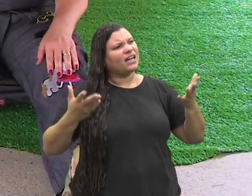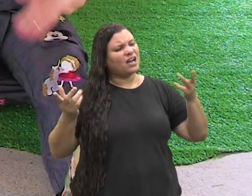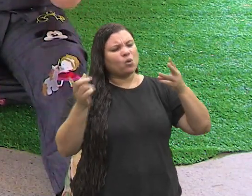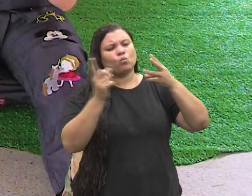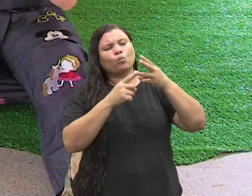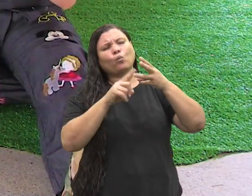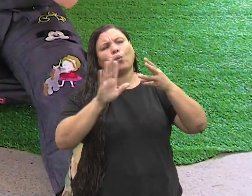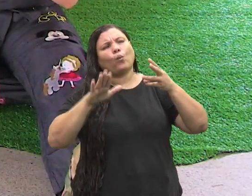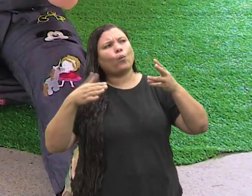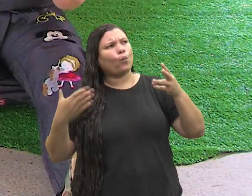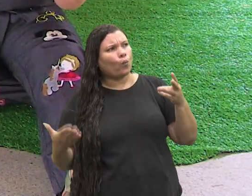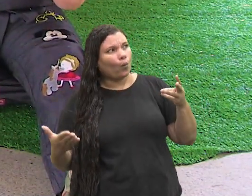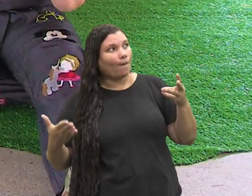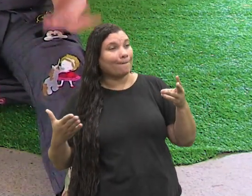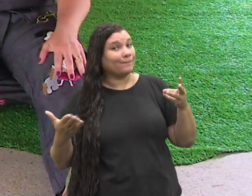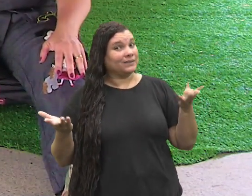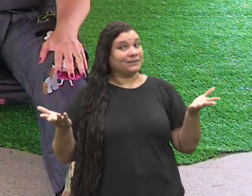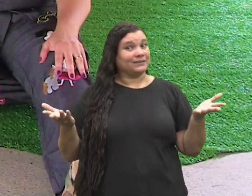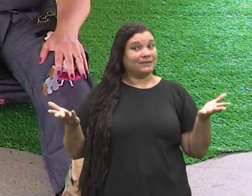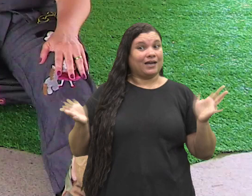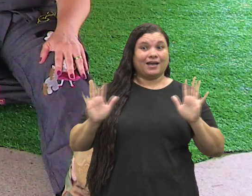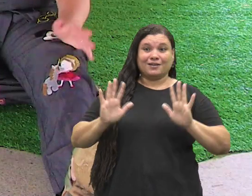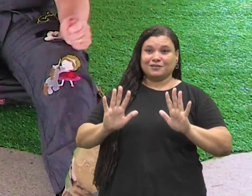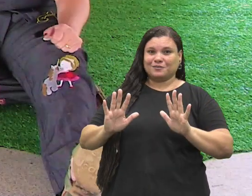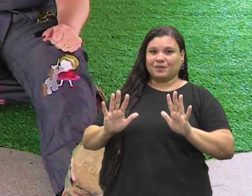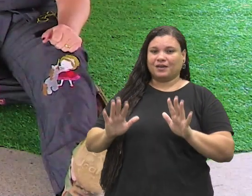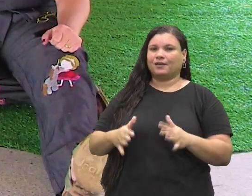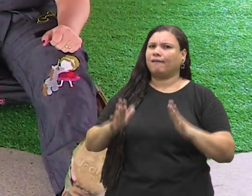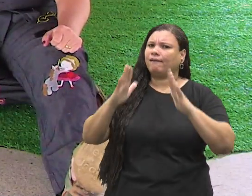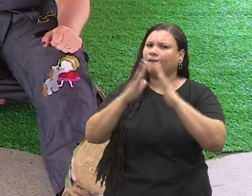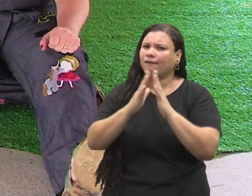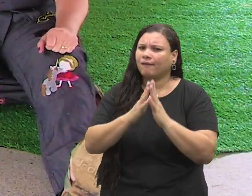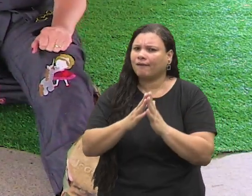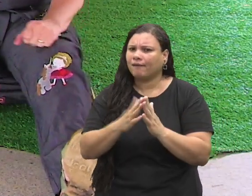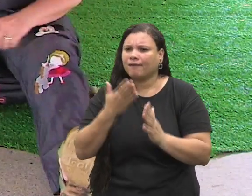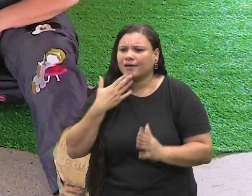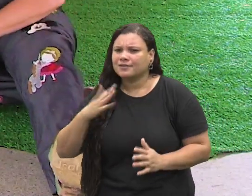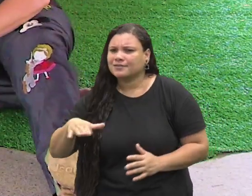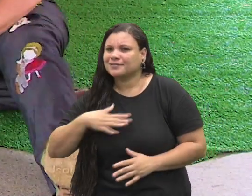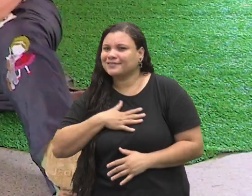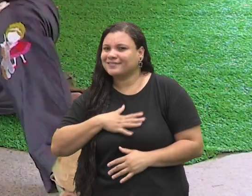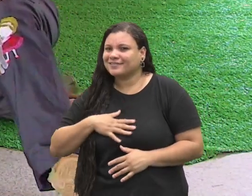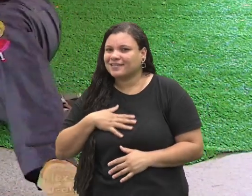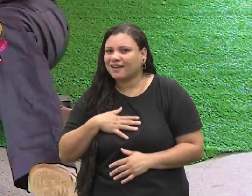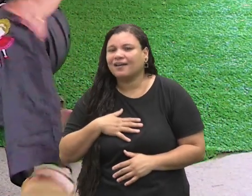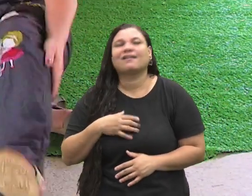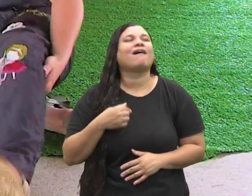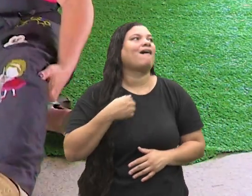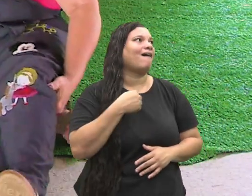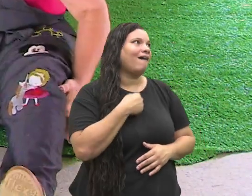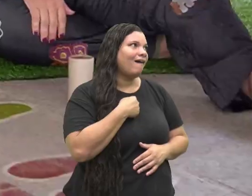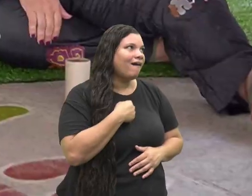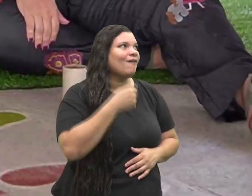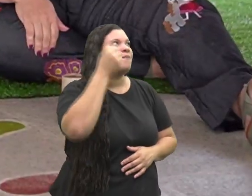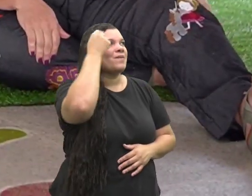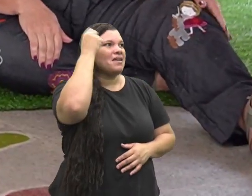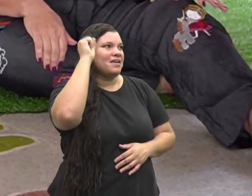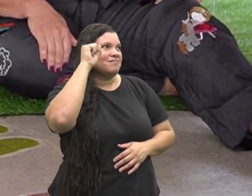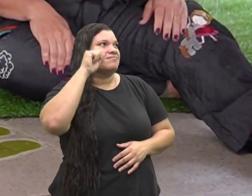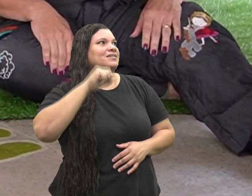quê? Eu apaixonei com essa atividade. É mesmo? Vamos fazer? Vamos! Ah, e o que que precisa mesmo?